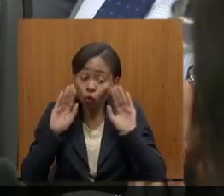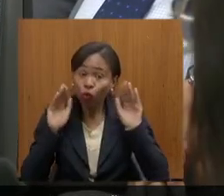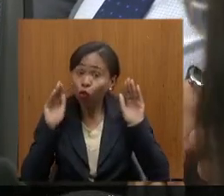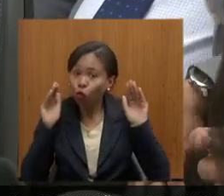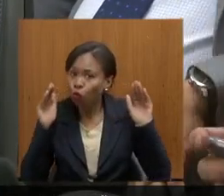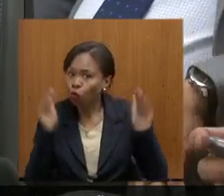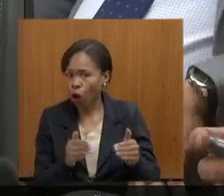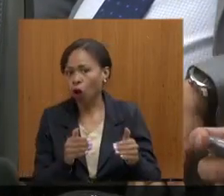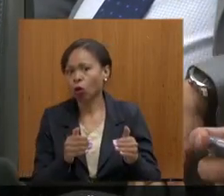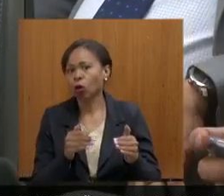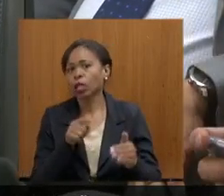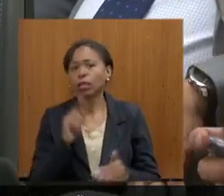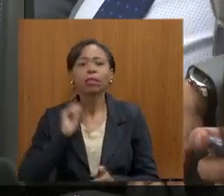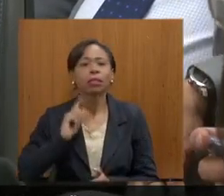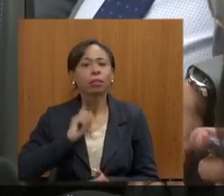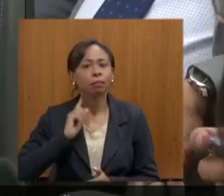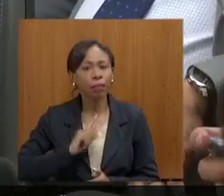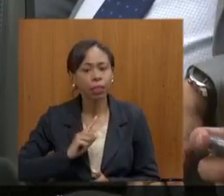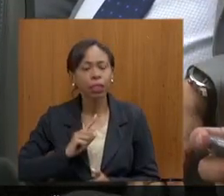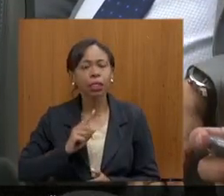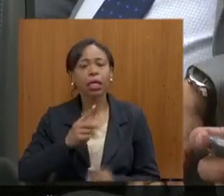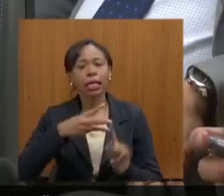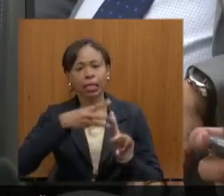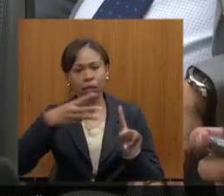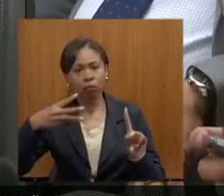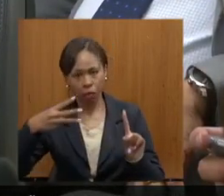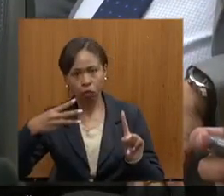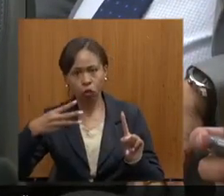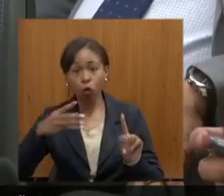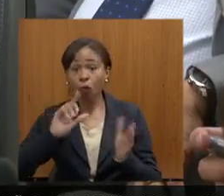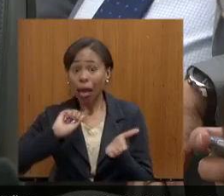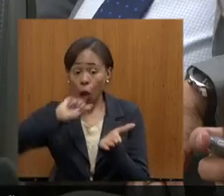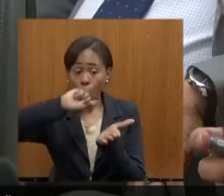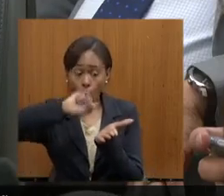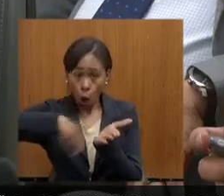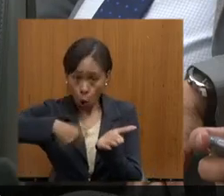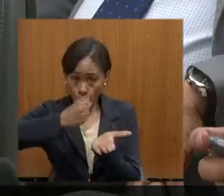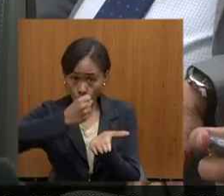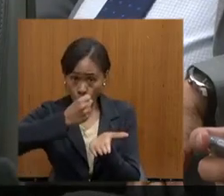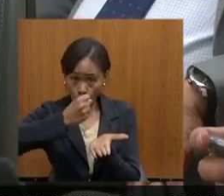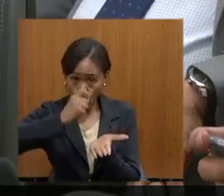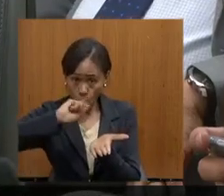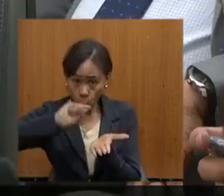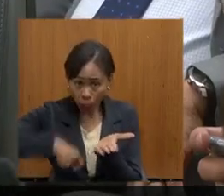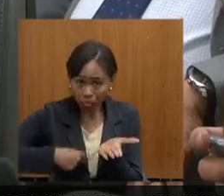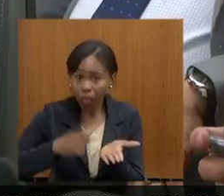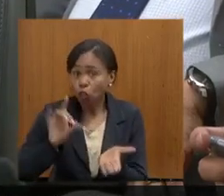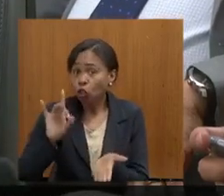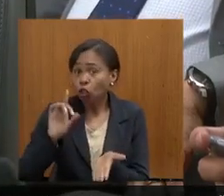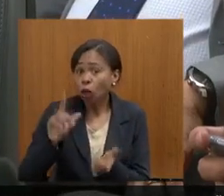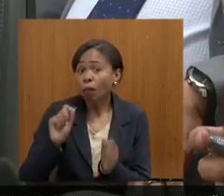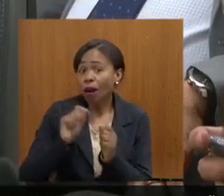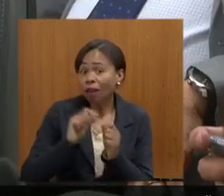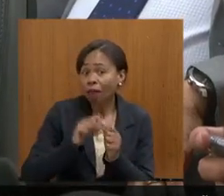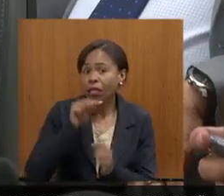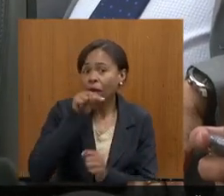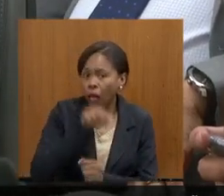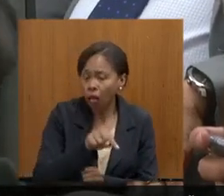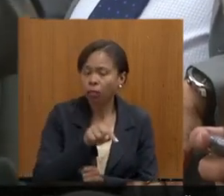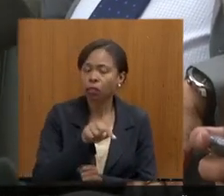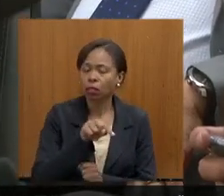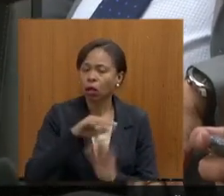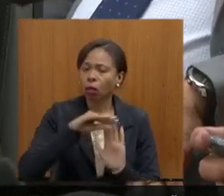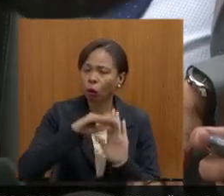trifásicos ou seja a gente só vai contratar para fazer a conversão do rural monofásico e trifásico tão